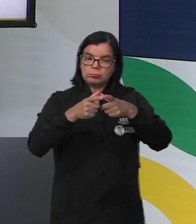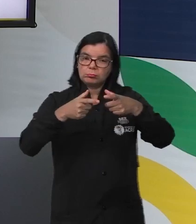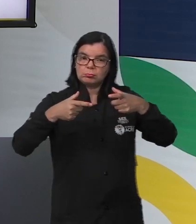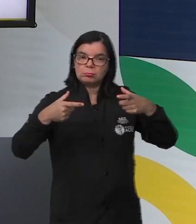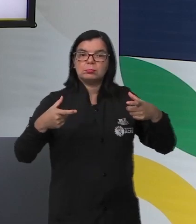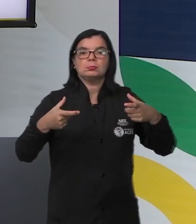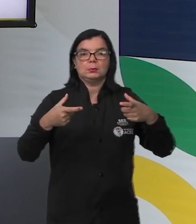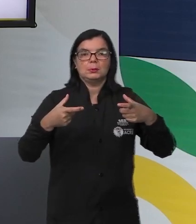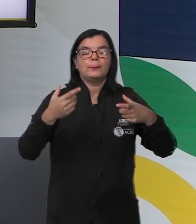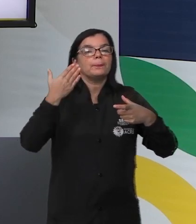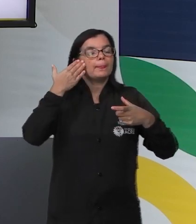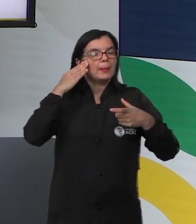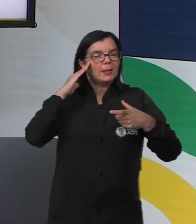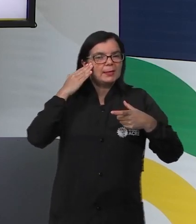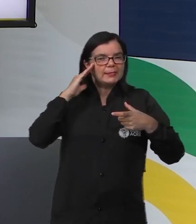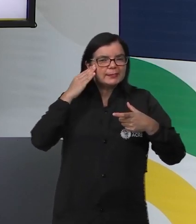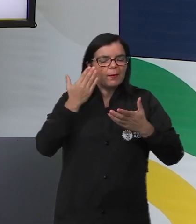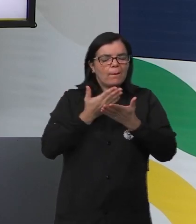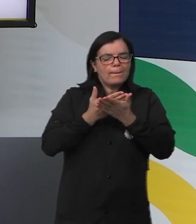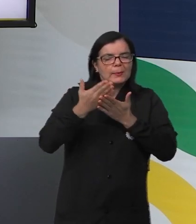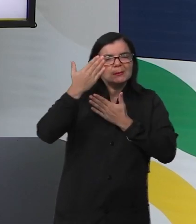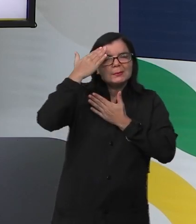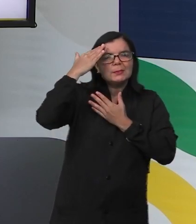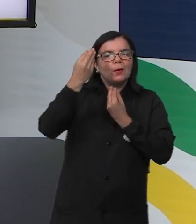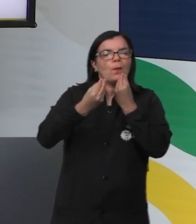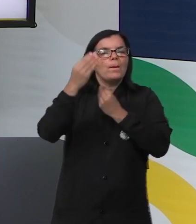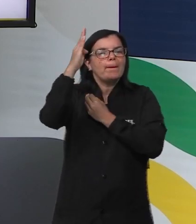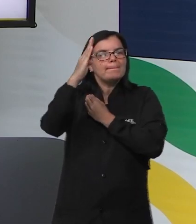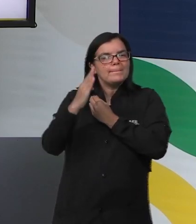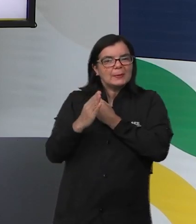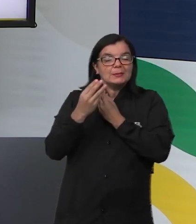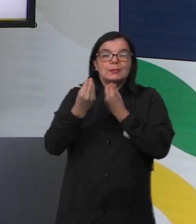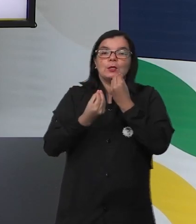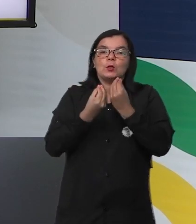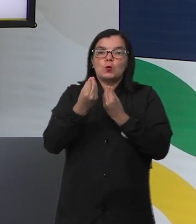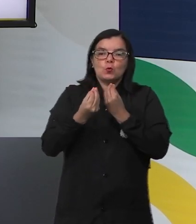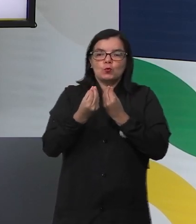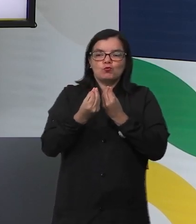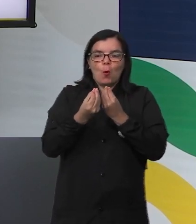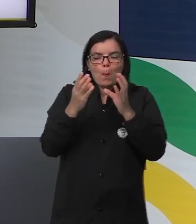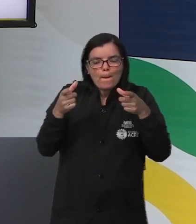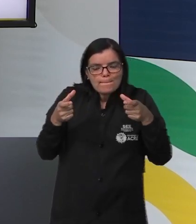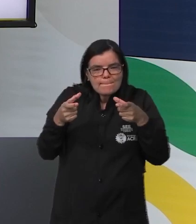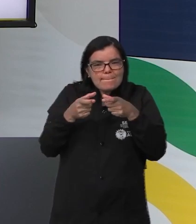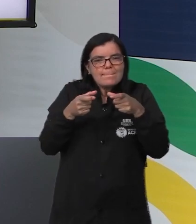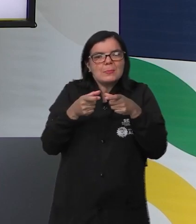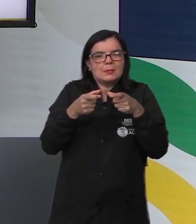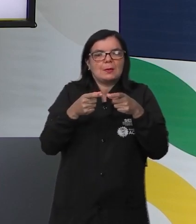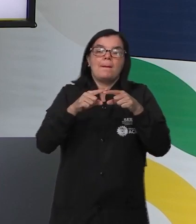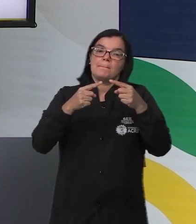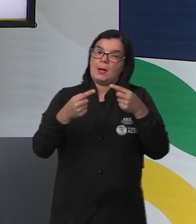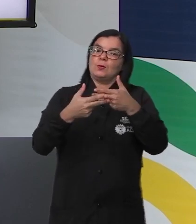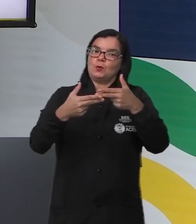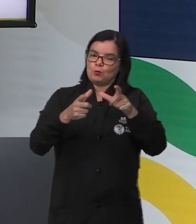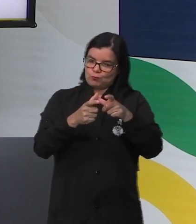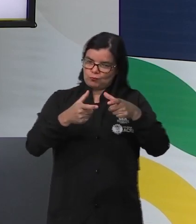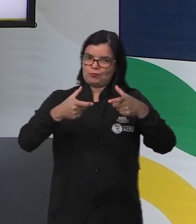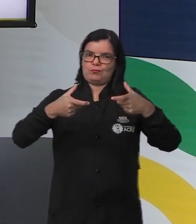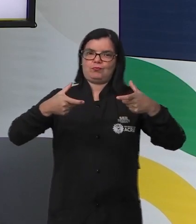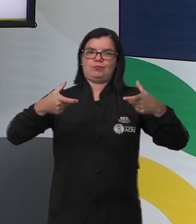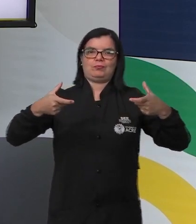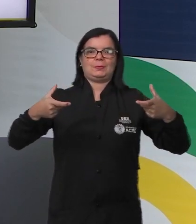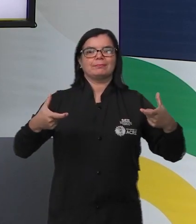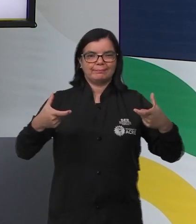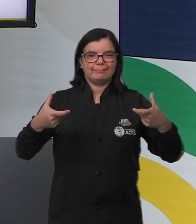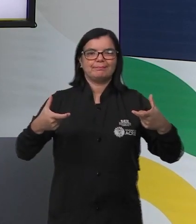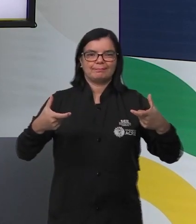Então, começar a compreender o Brasil não como um micro, não como uma coisa, mas como um